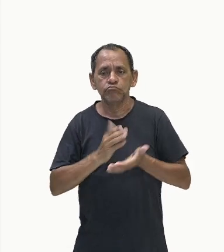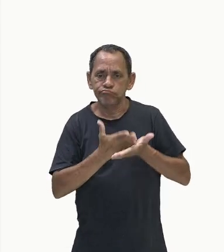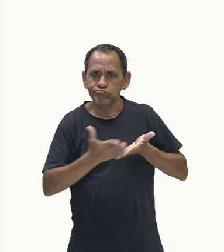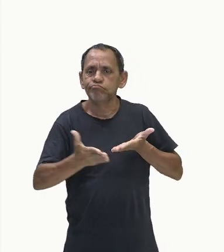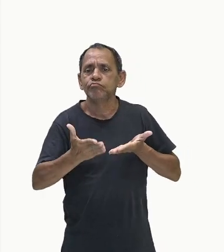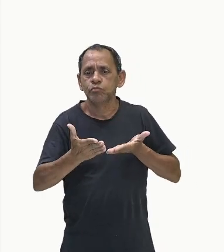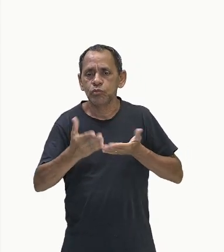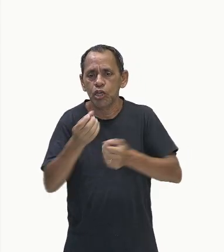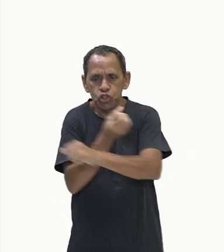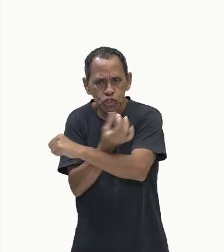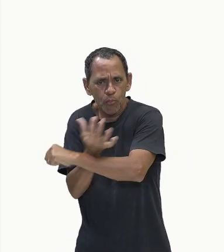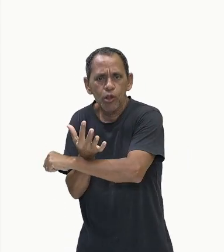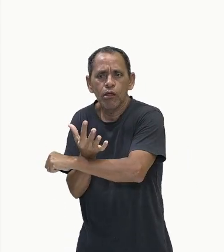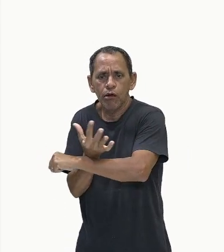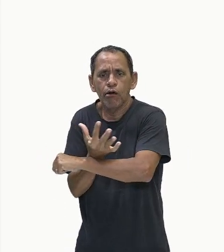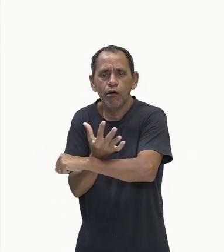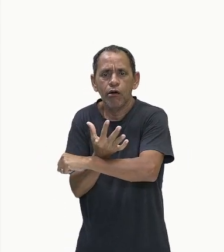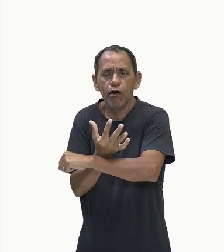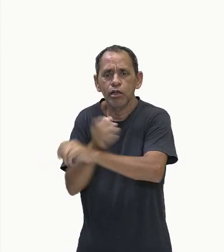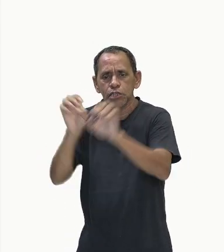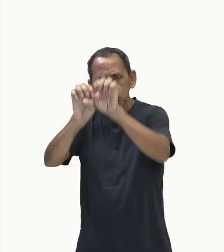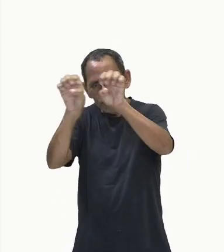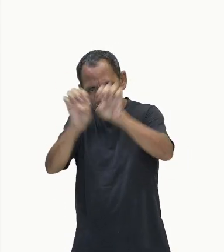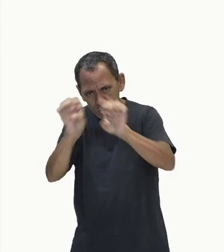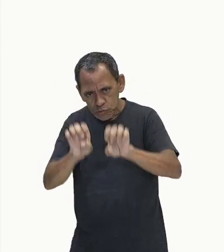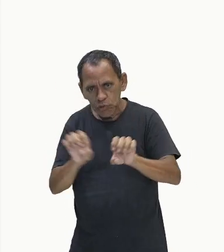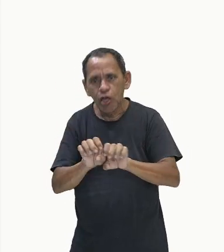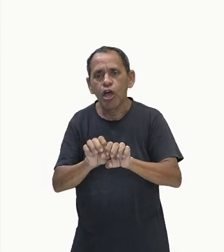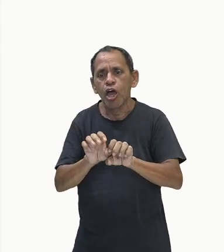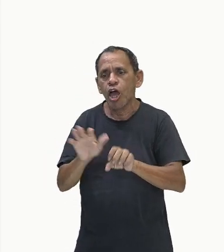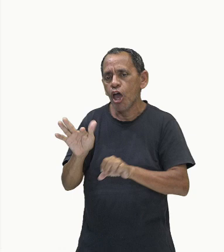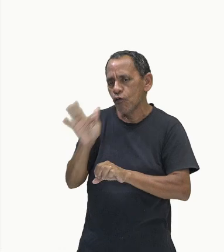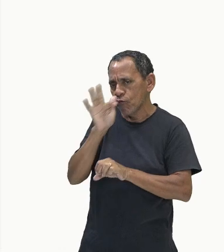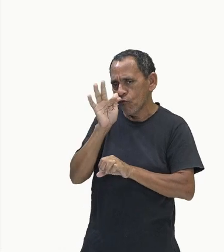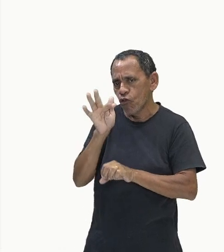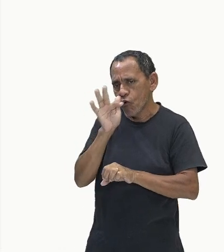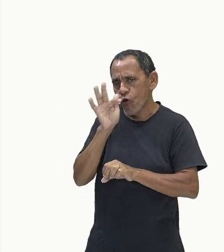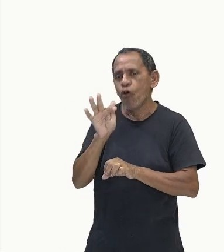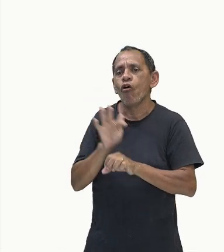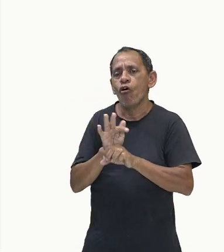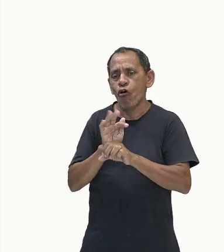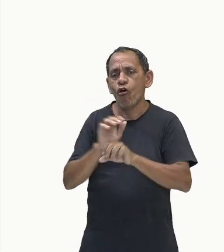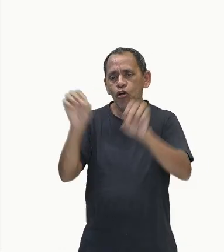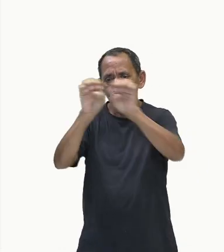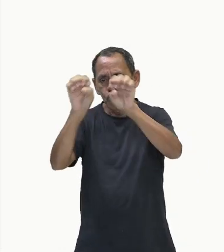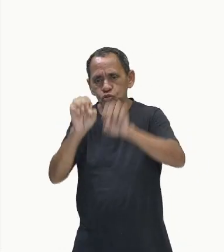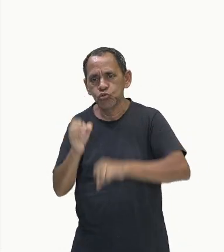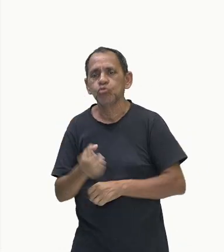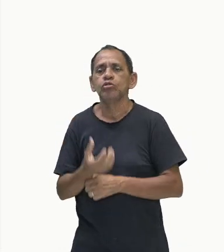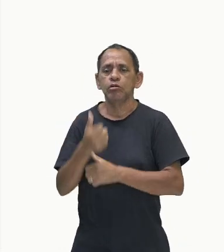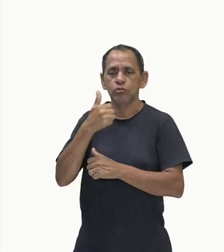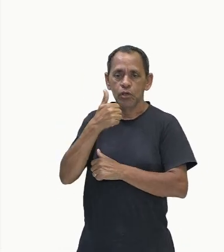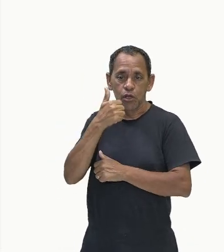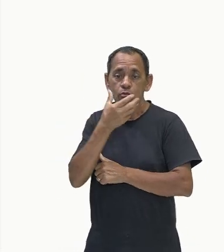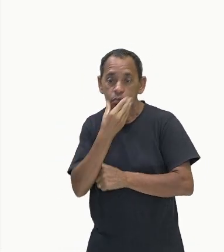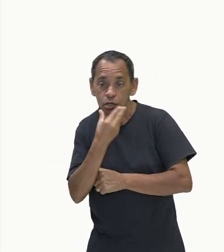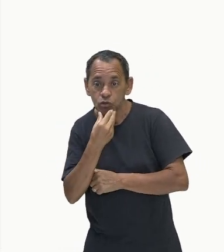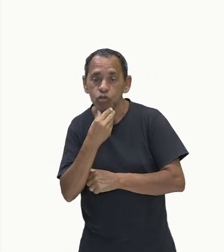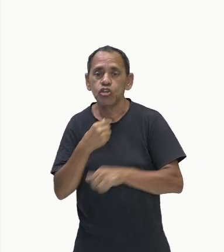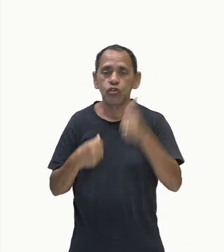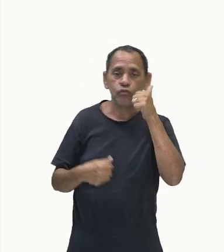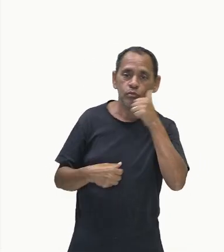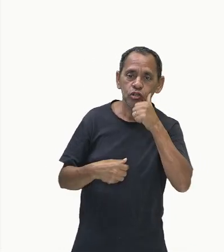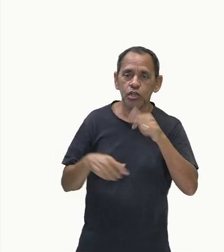planta que tem da estrutura da flor, que tem estrutura masculina e estrutura feminina, né, dos seus